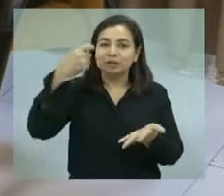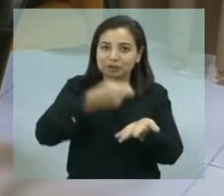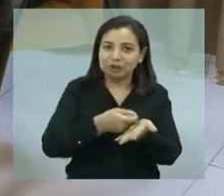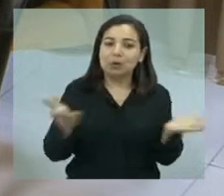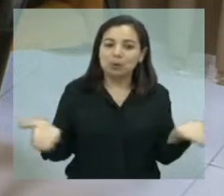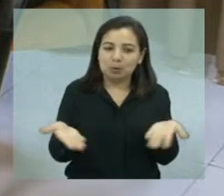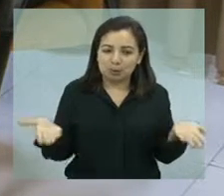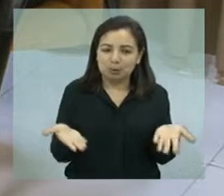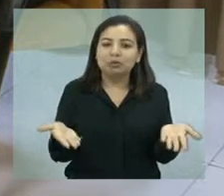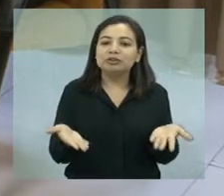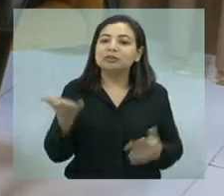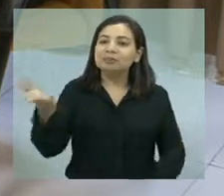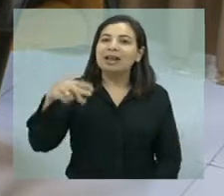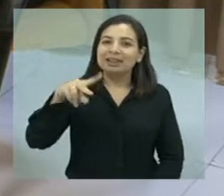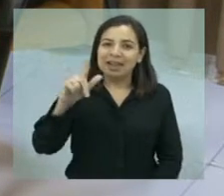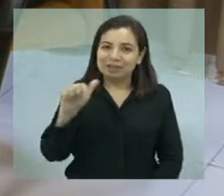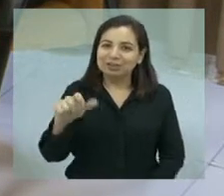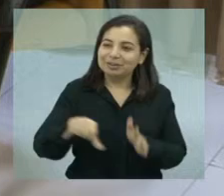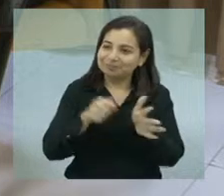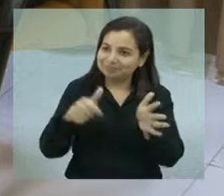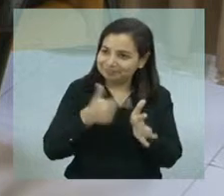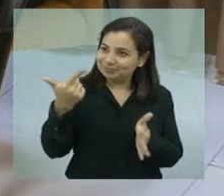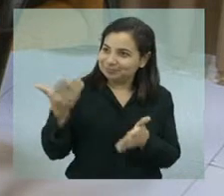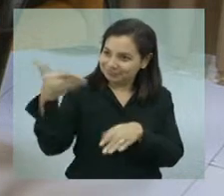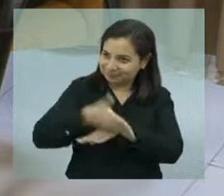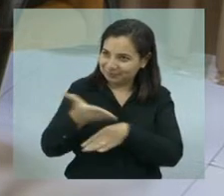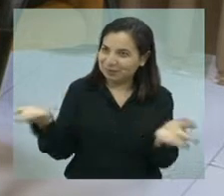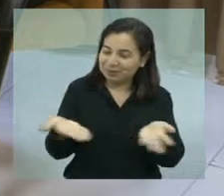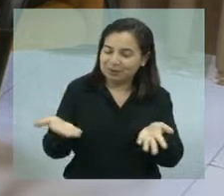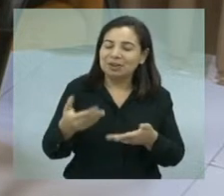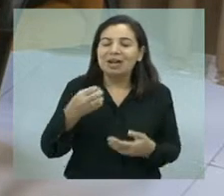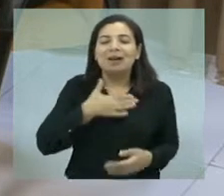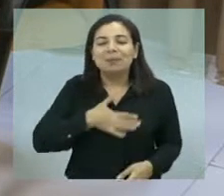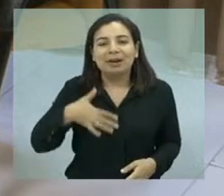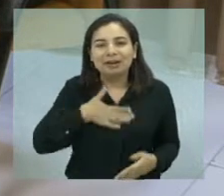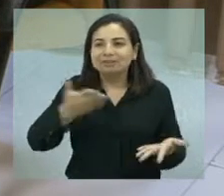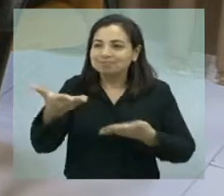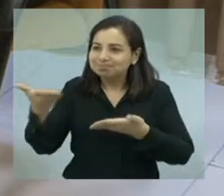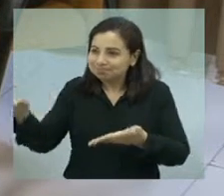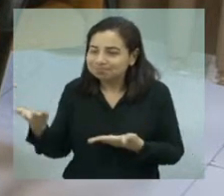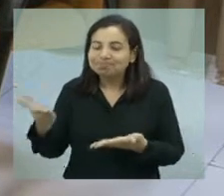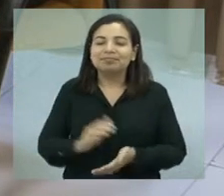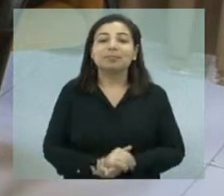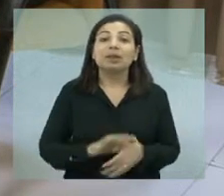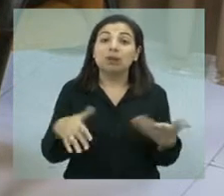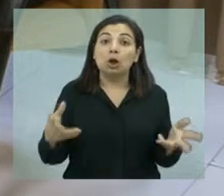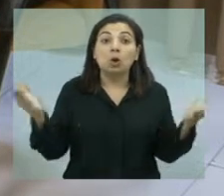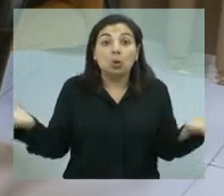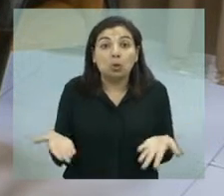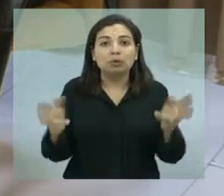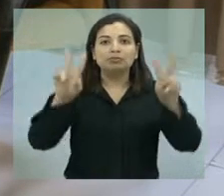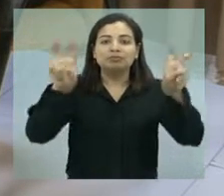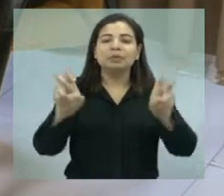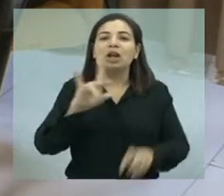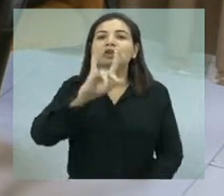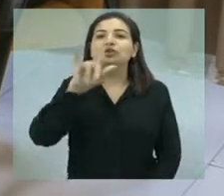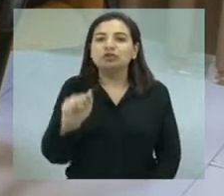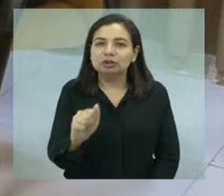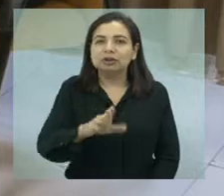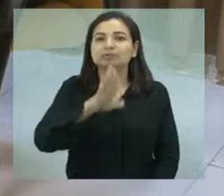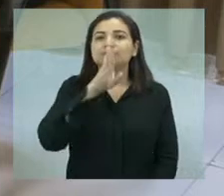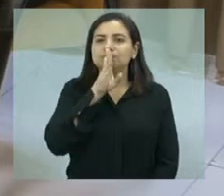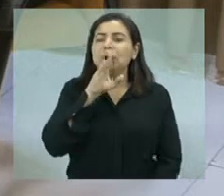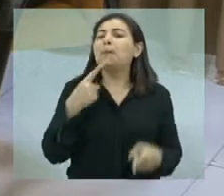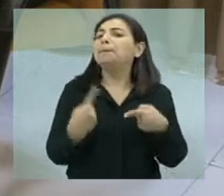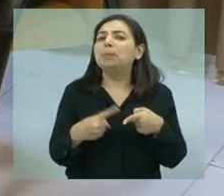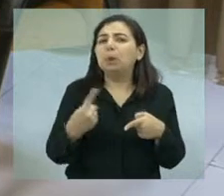Nádia retornando, né? É um prazer recebê-las e que hoje a gente vai falar sobre essa questão do Dia do Silêncio. Por que o